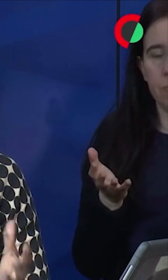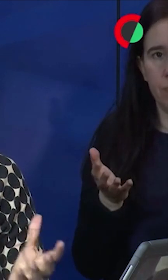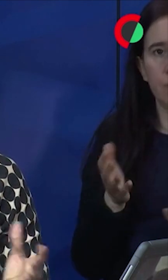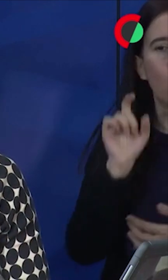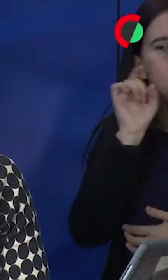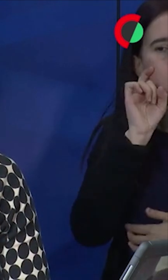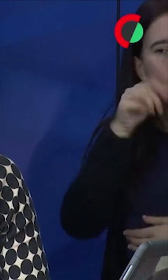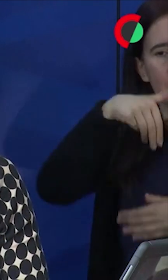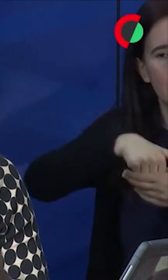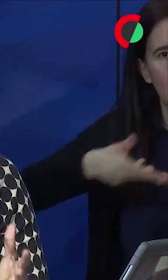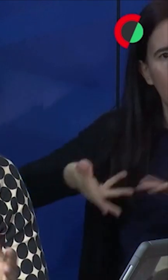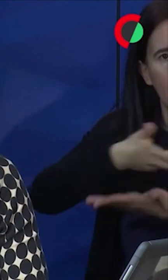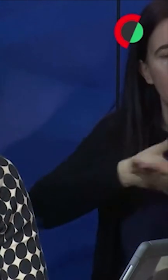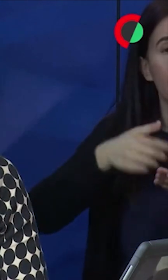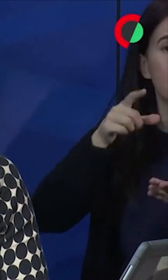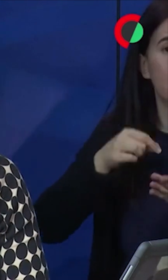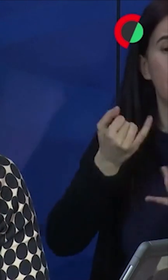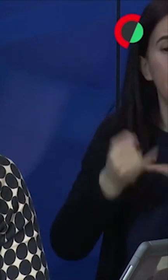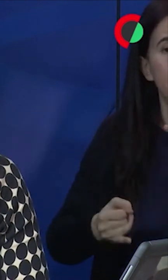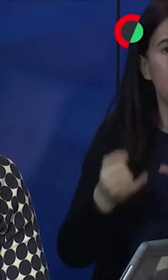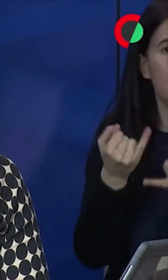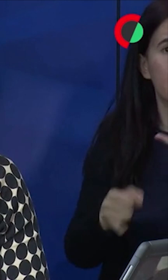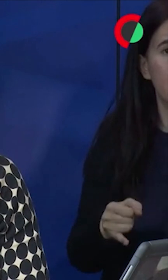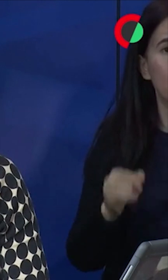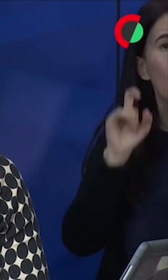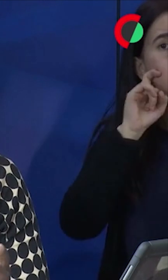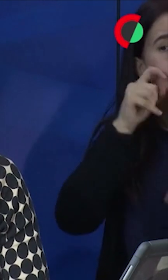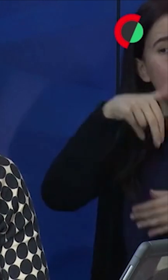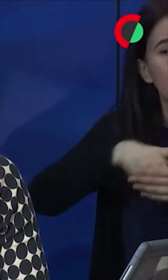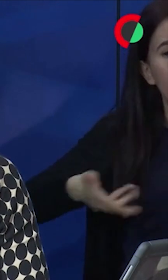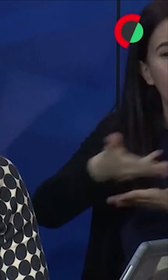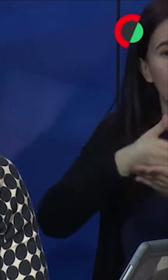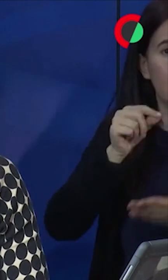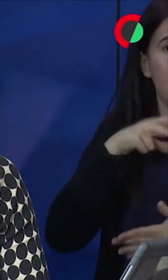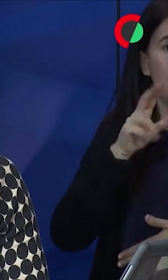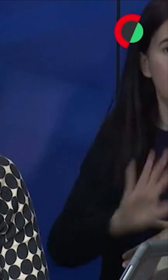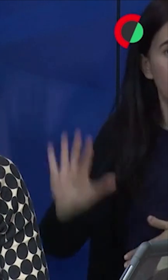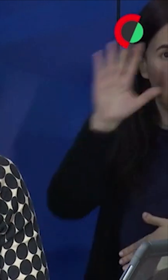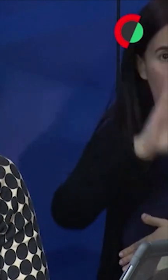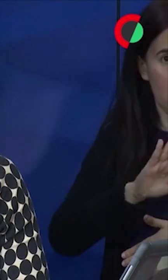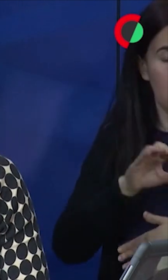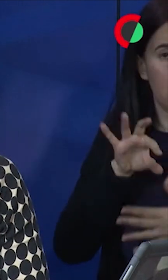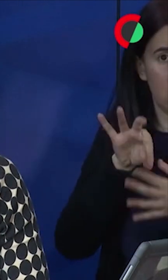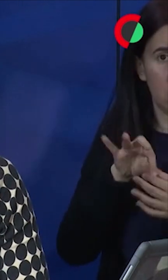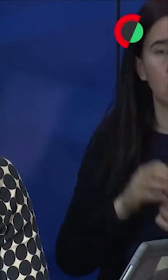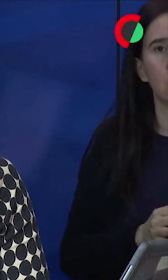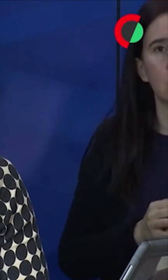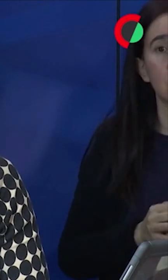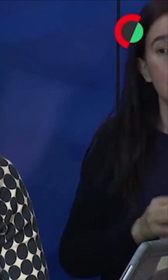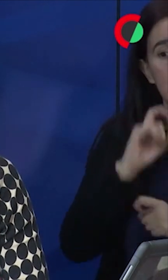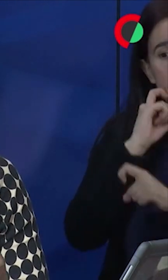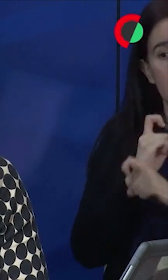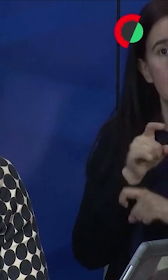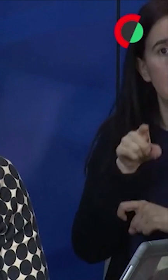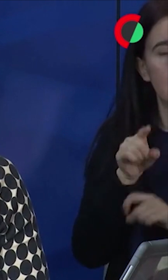de segurança interna e de perigo para a segurança interna e para a segurança nacional. A verificação essa que